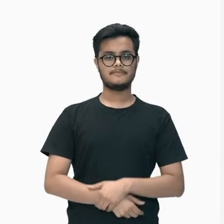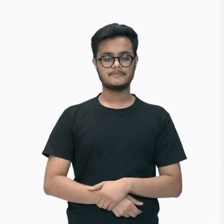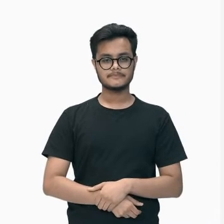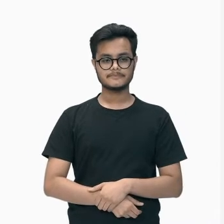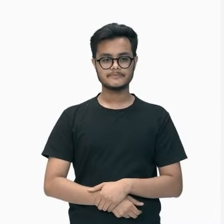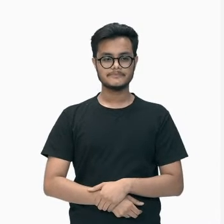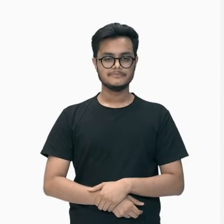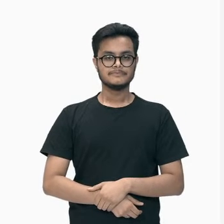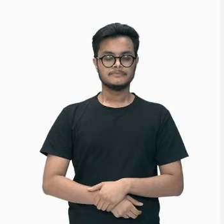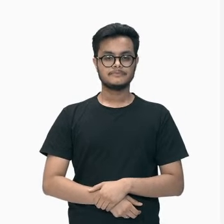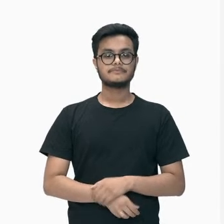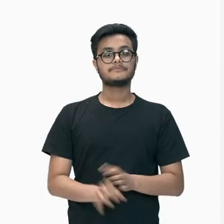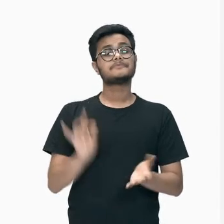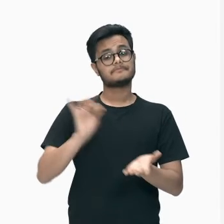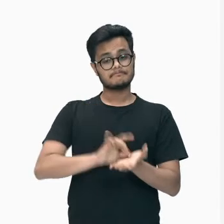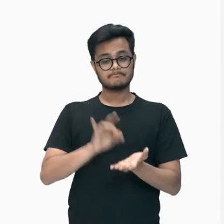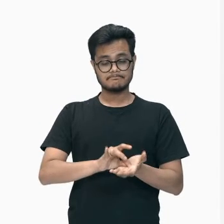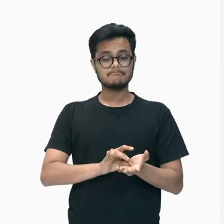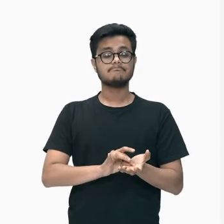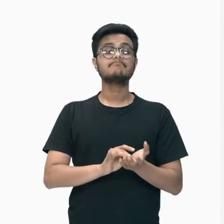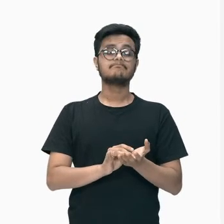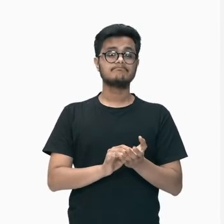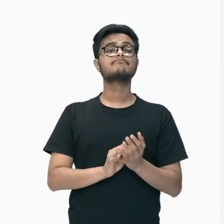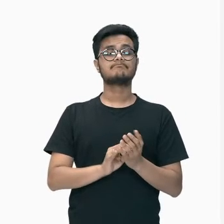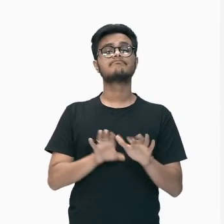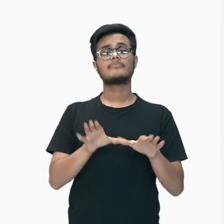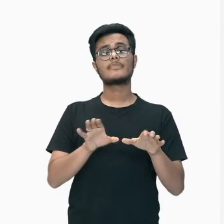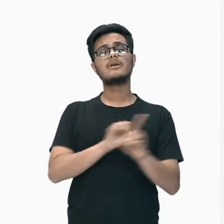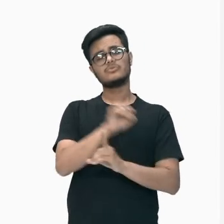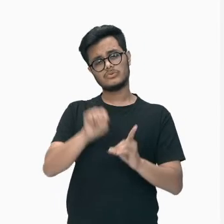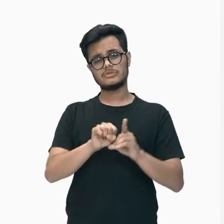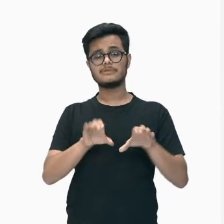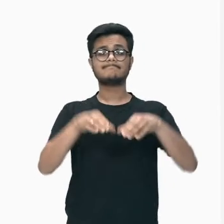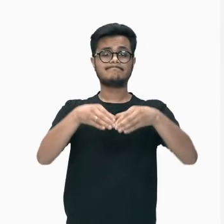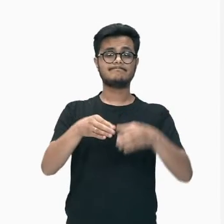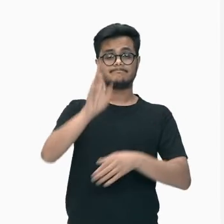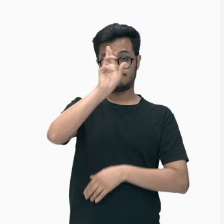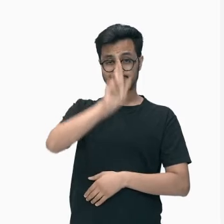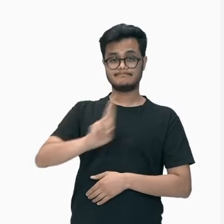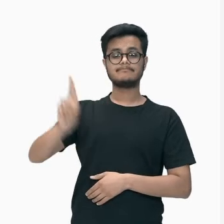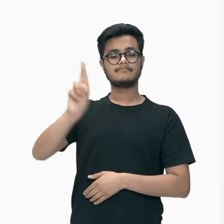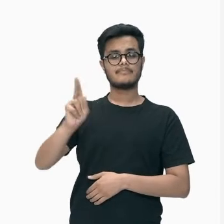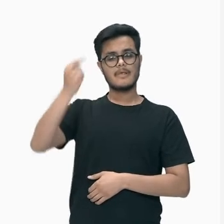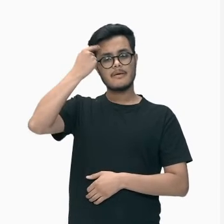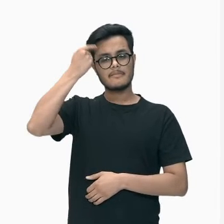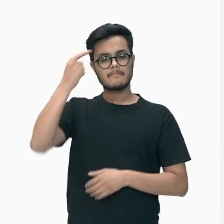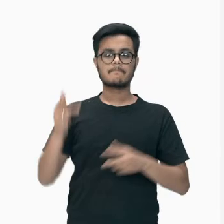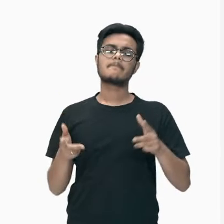dois grupos da mesma classe social, dois grupos que pensavam